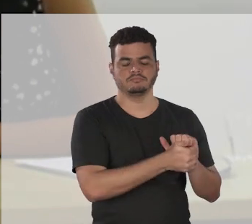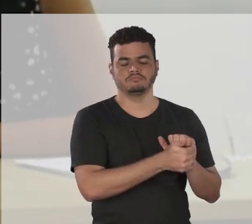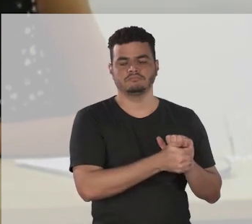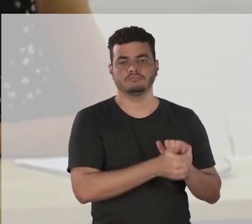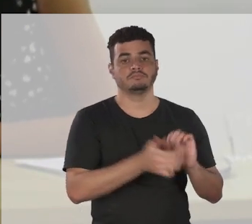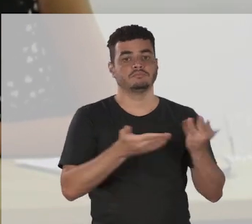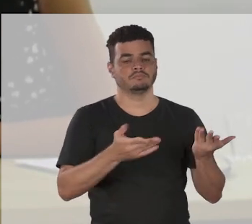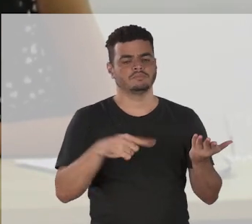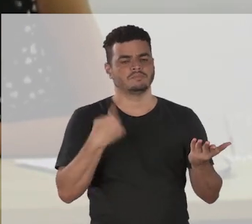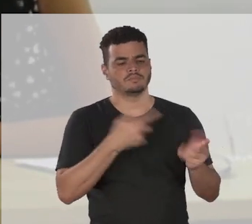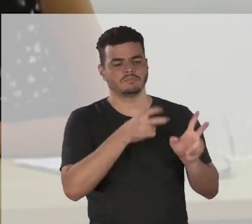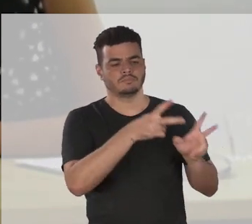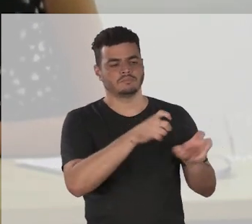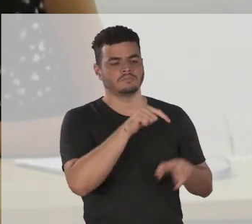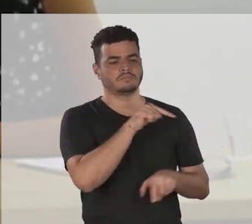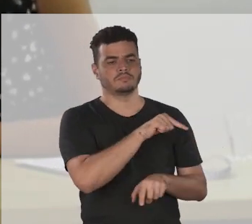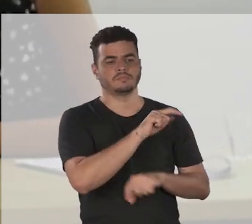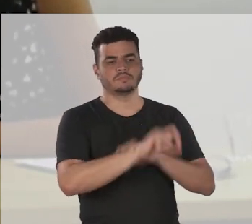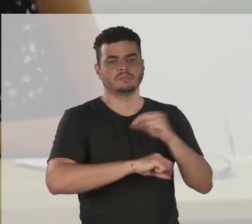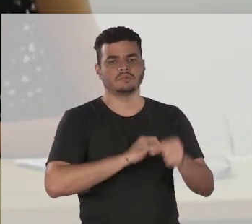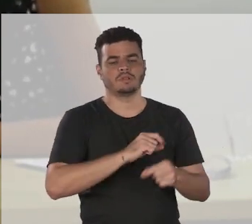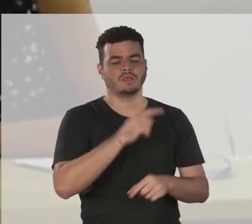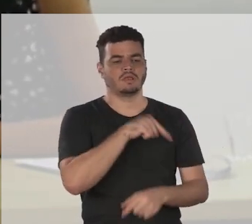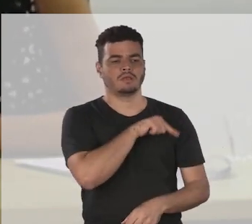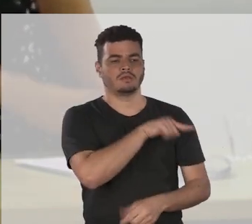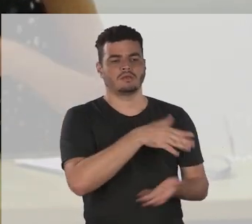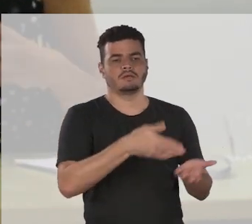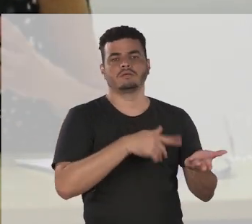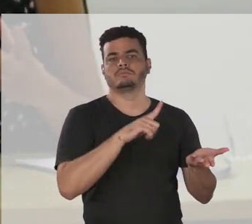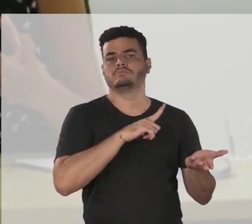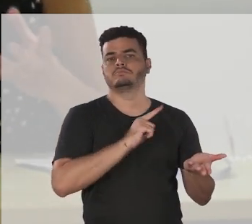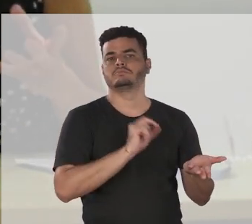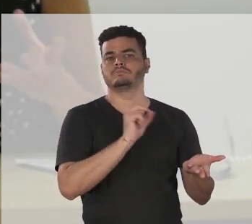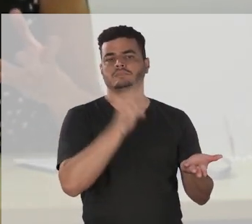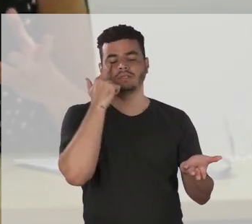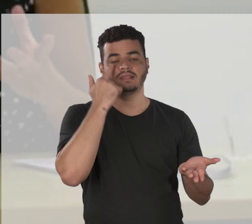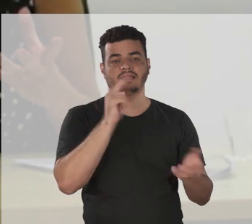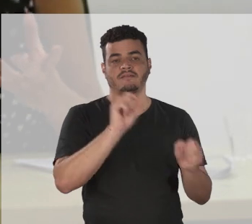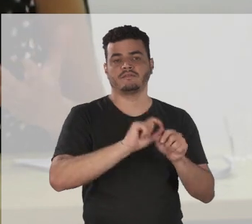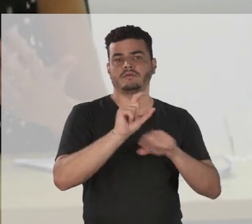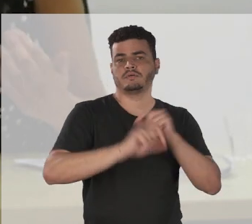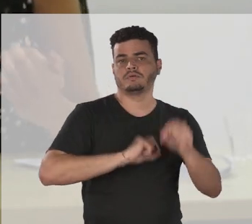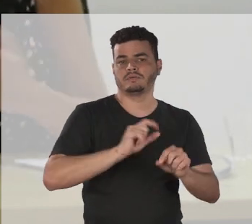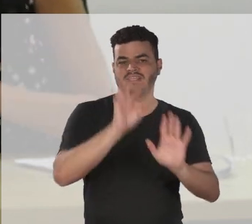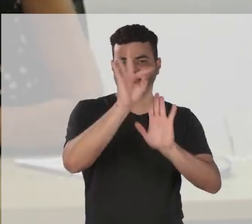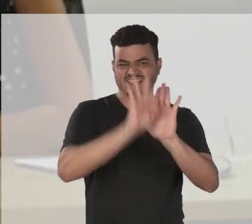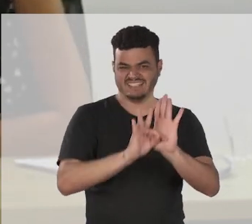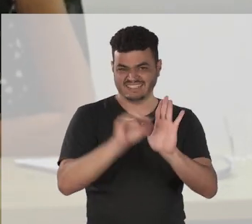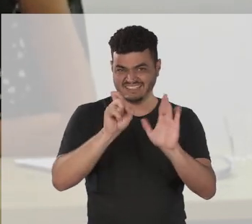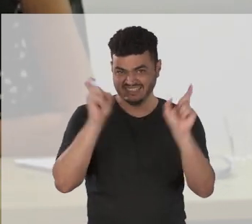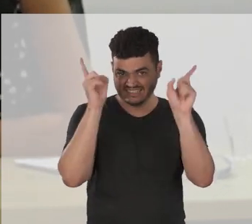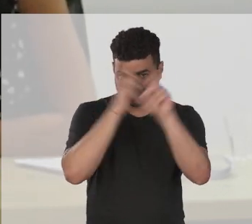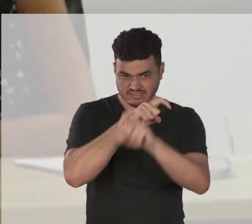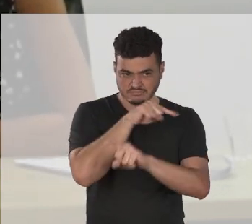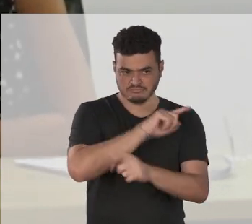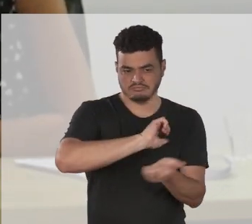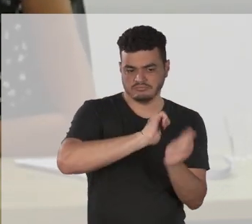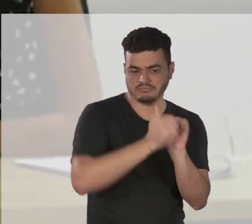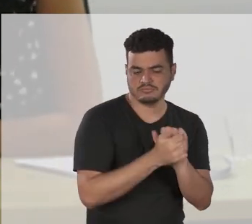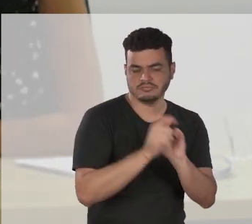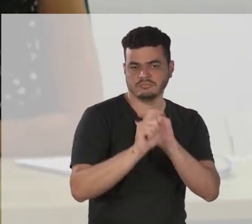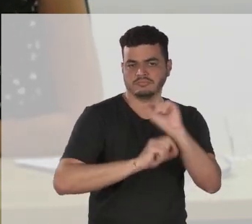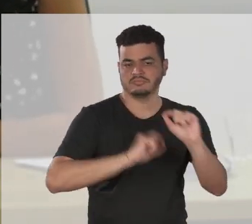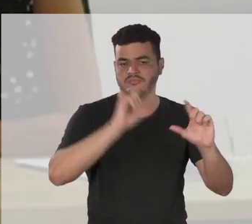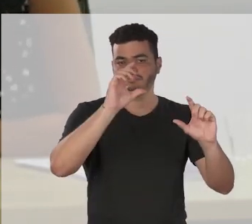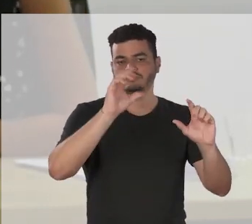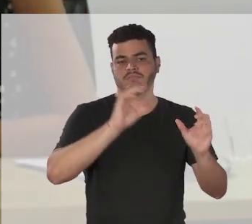adaptações, o que se vê muito essas obras, o que querem é fazer mais simples o texto, né? Porque, bom, são textos policlássicos